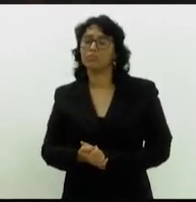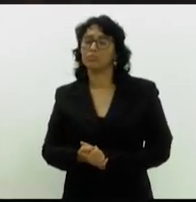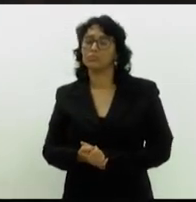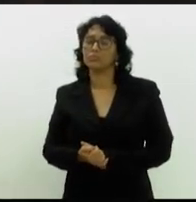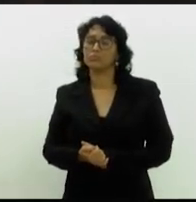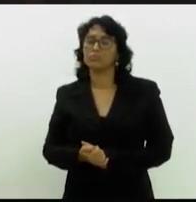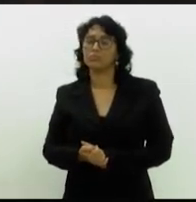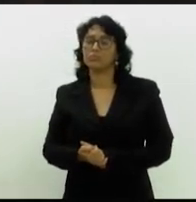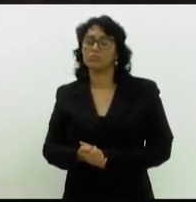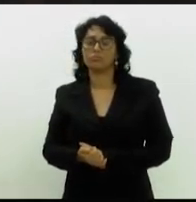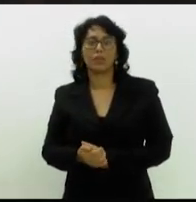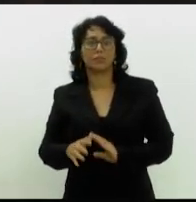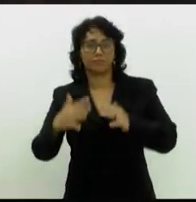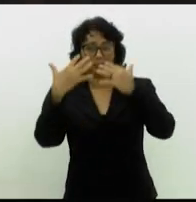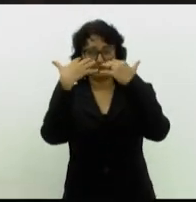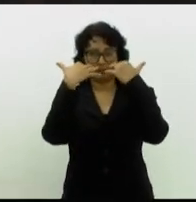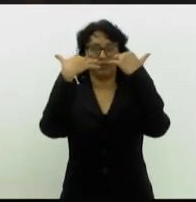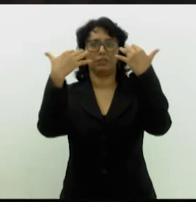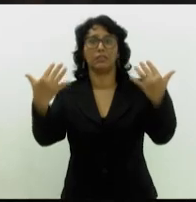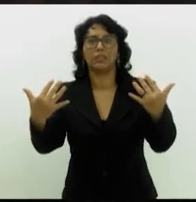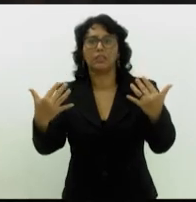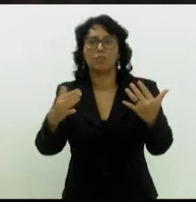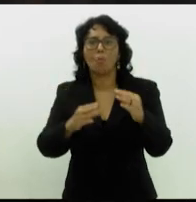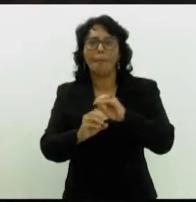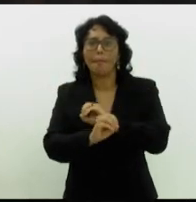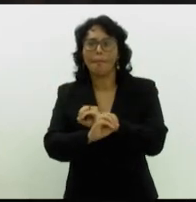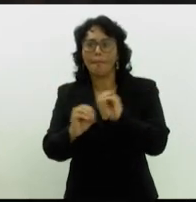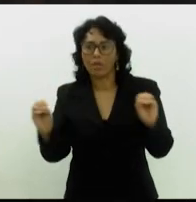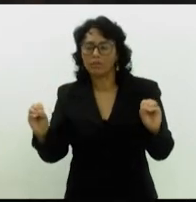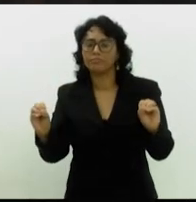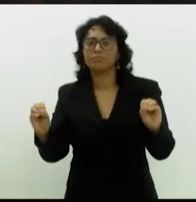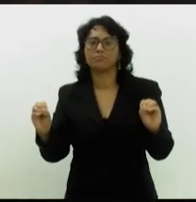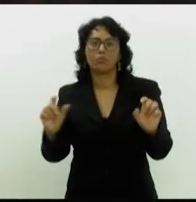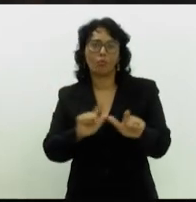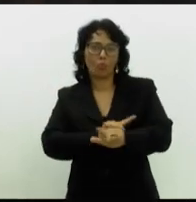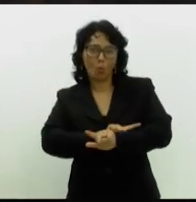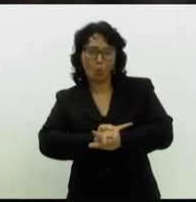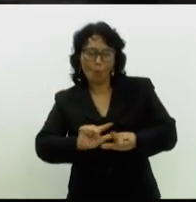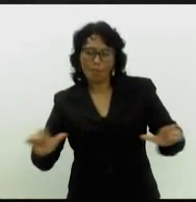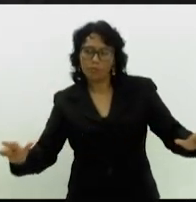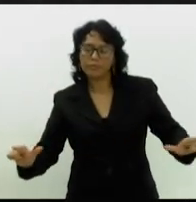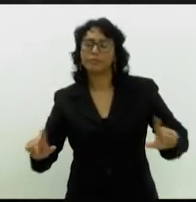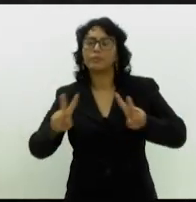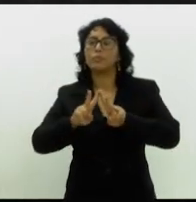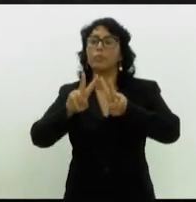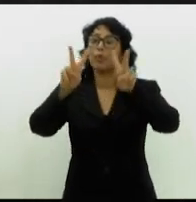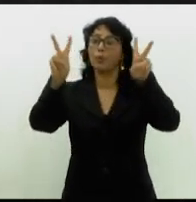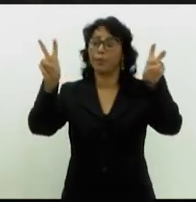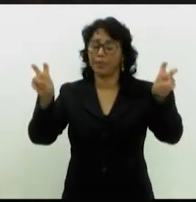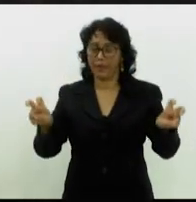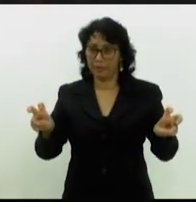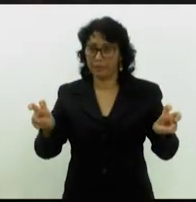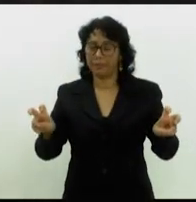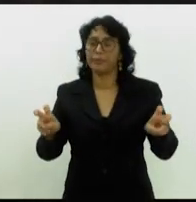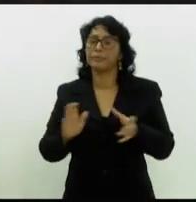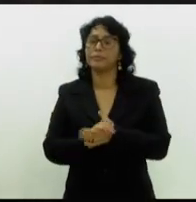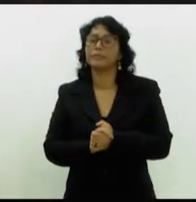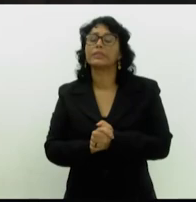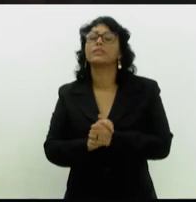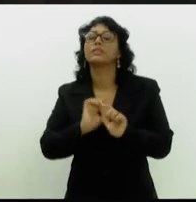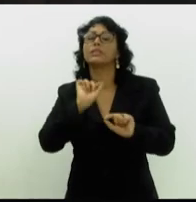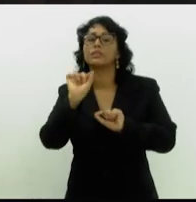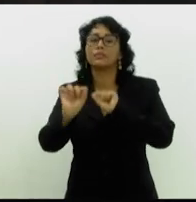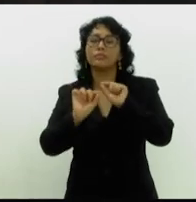totalmente vazias ao tema que tomou conta do plenário que diz